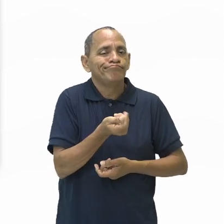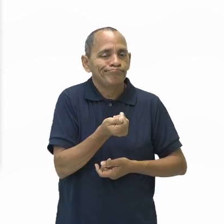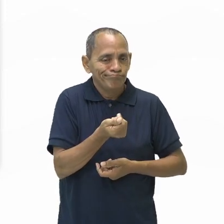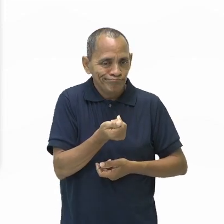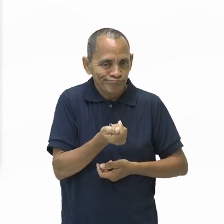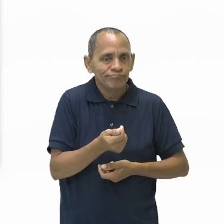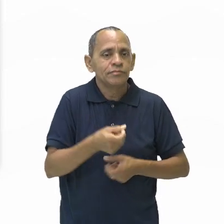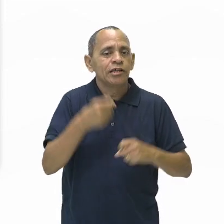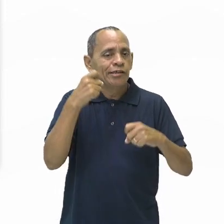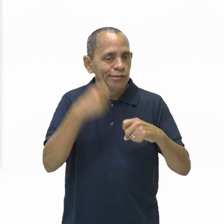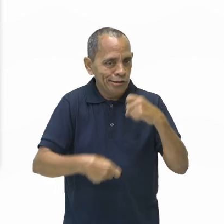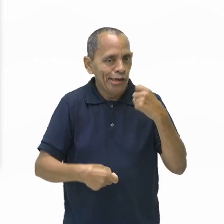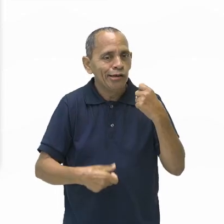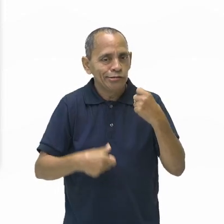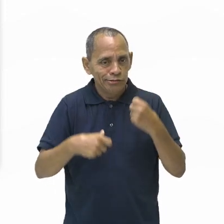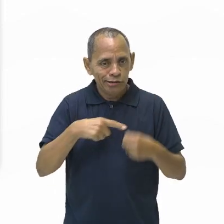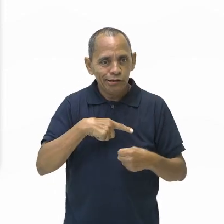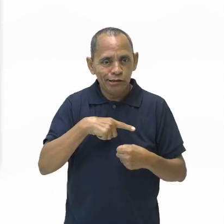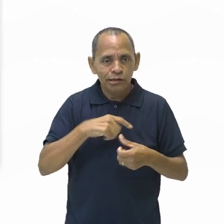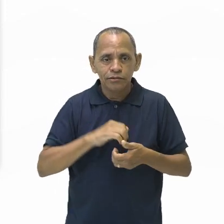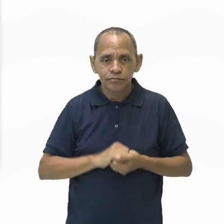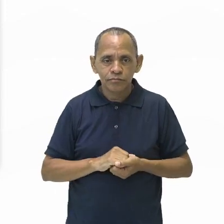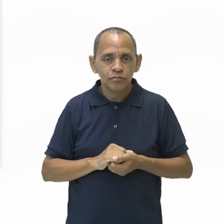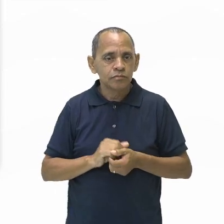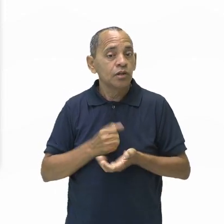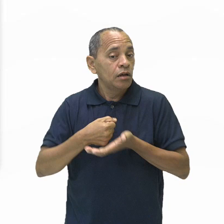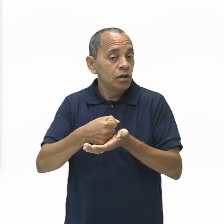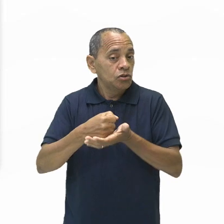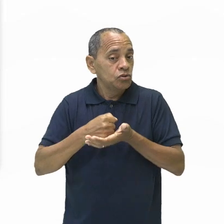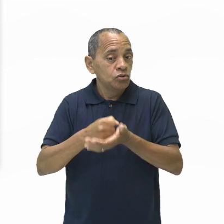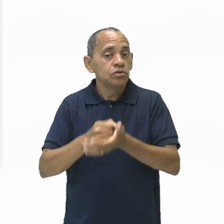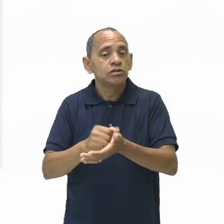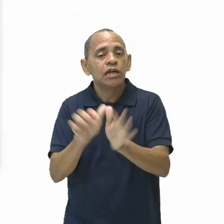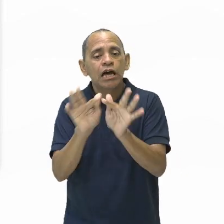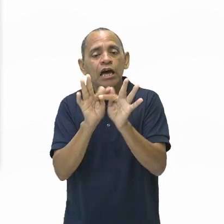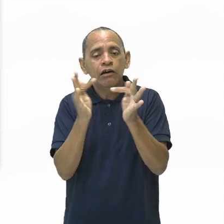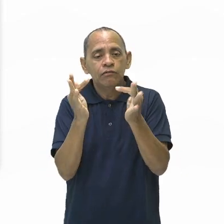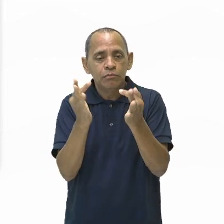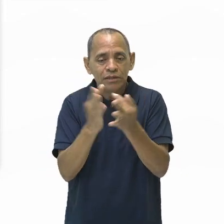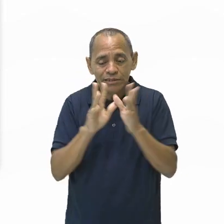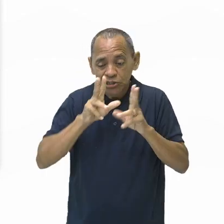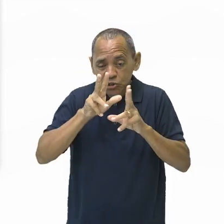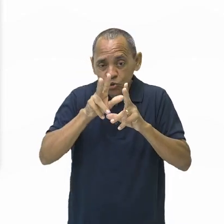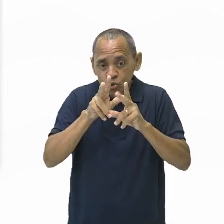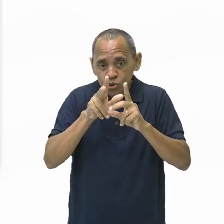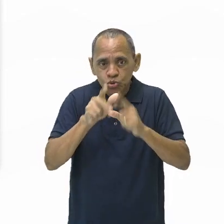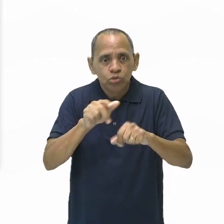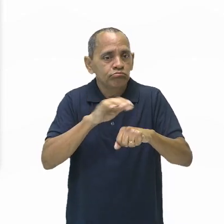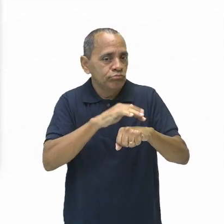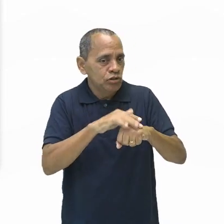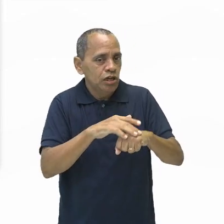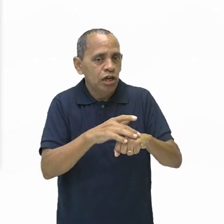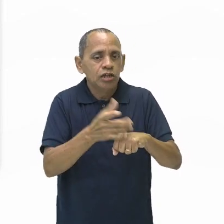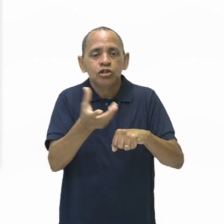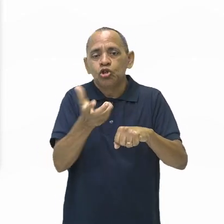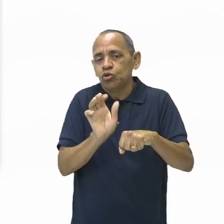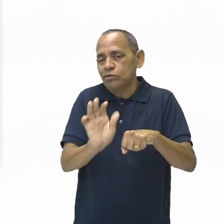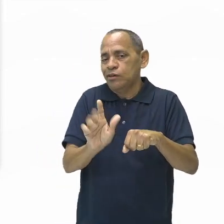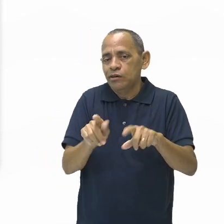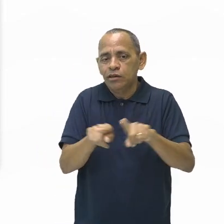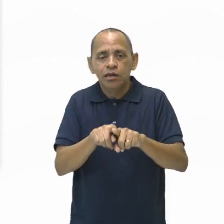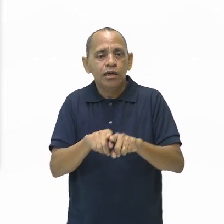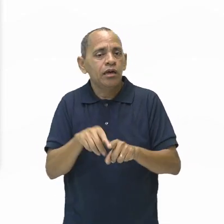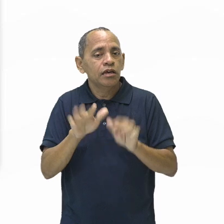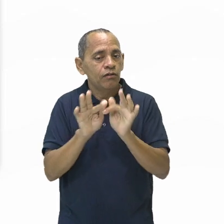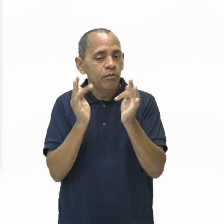né, a Couto para ajudar a família, porque a família toda estava doente, ela não queria que a família morresse. Aí o que acontece? Ela é